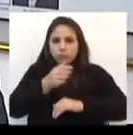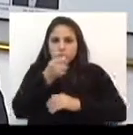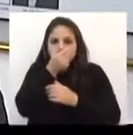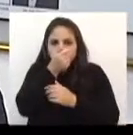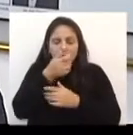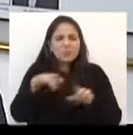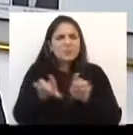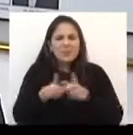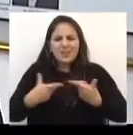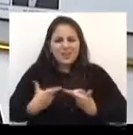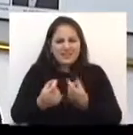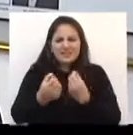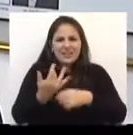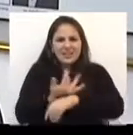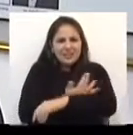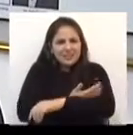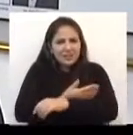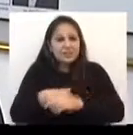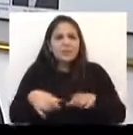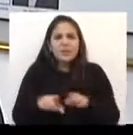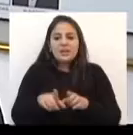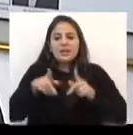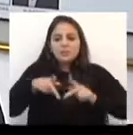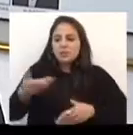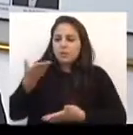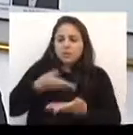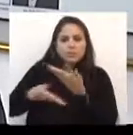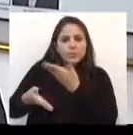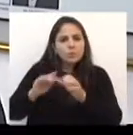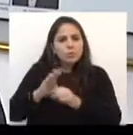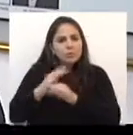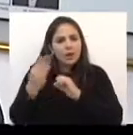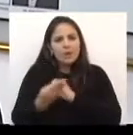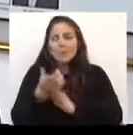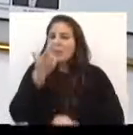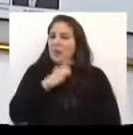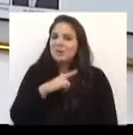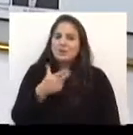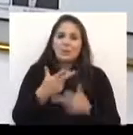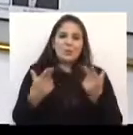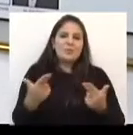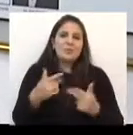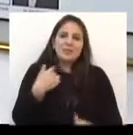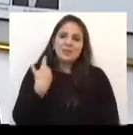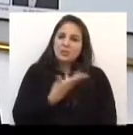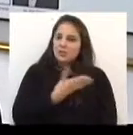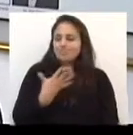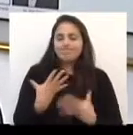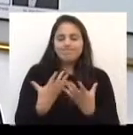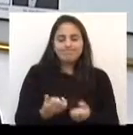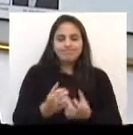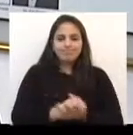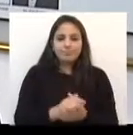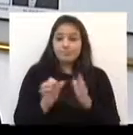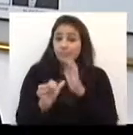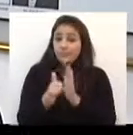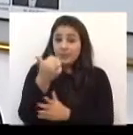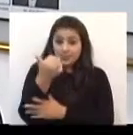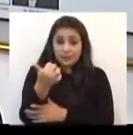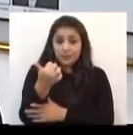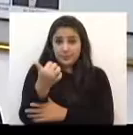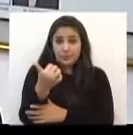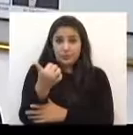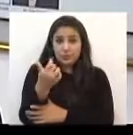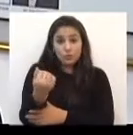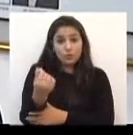em grama e deixar essa população desassistida nos bairros é uma situação a qual nós não devemos aceitar. Primeiro, a indicação do recurso